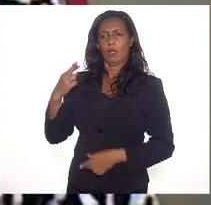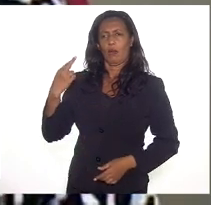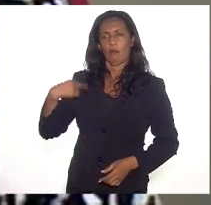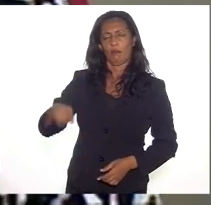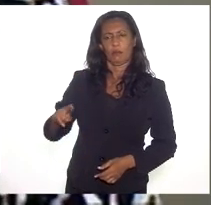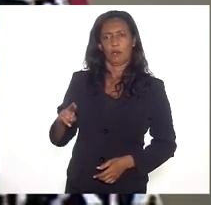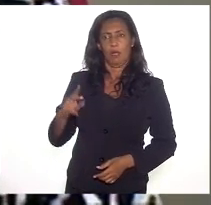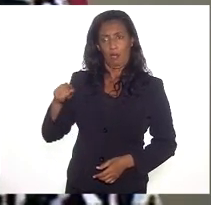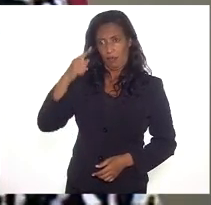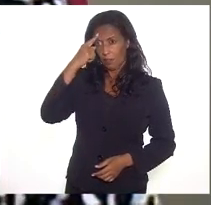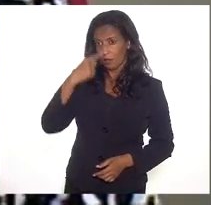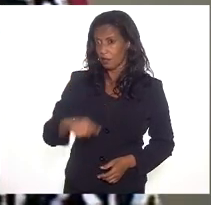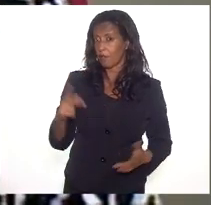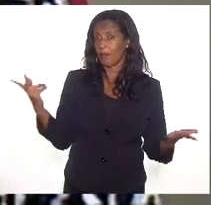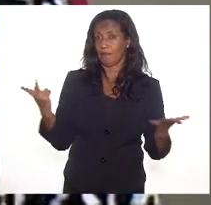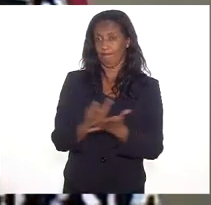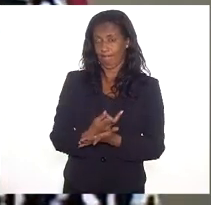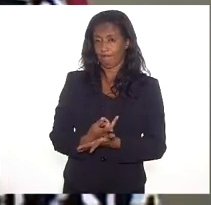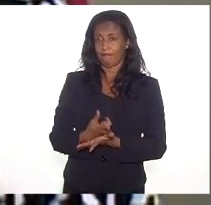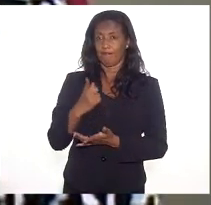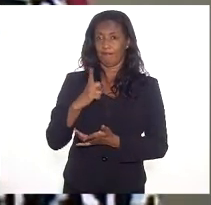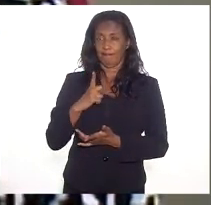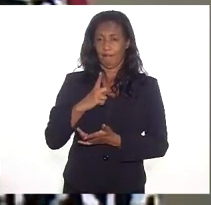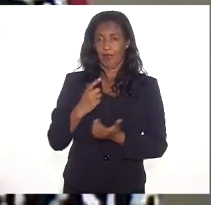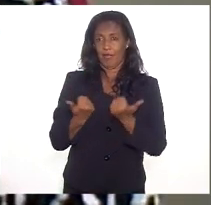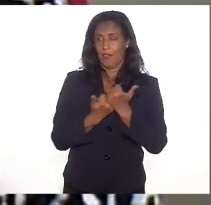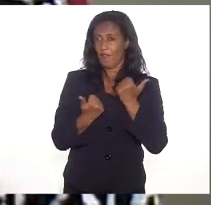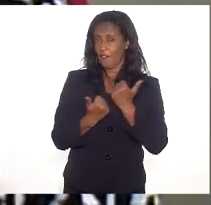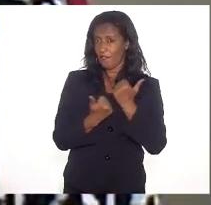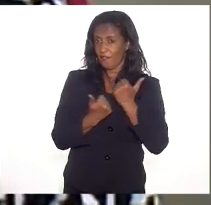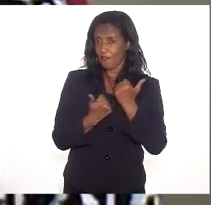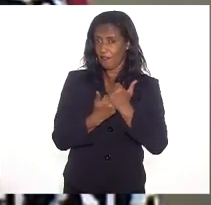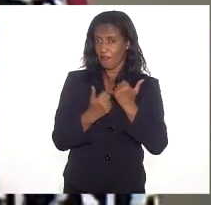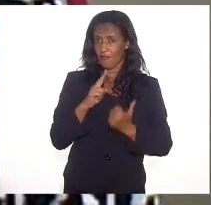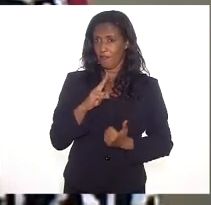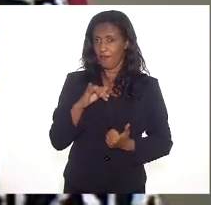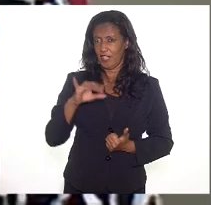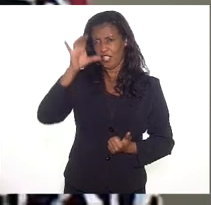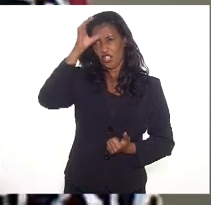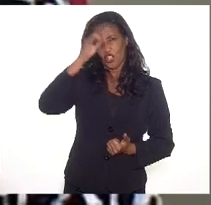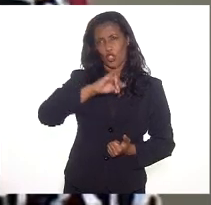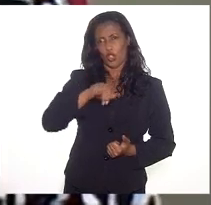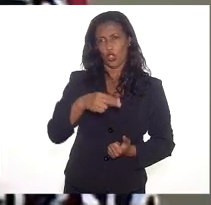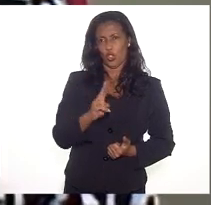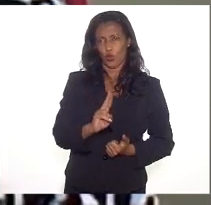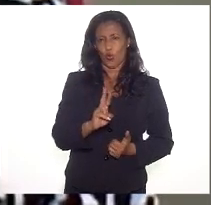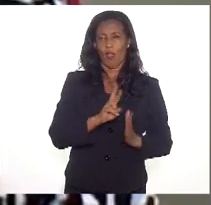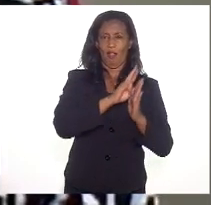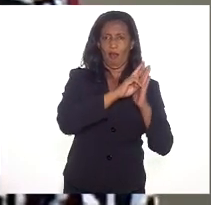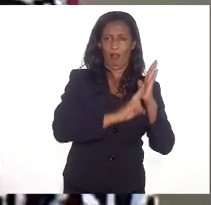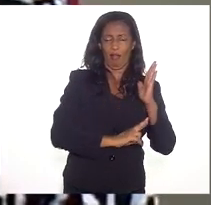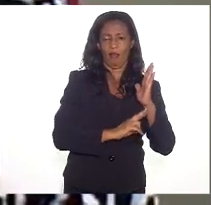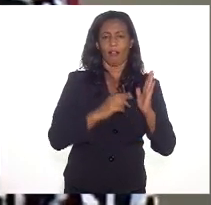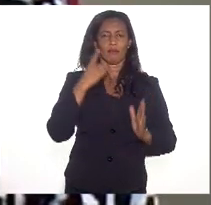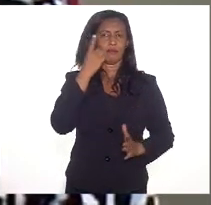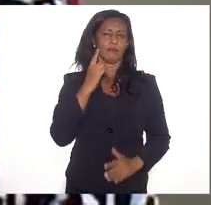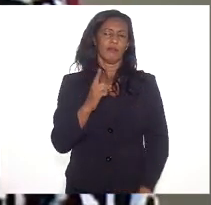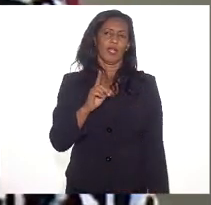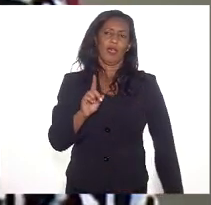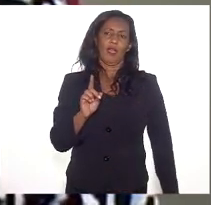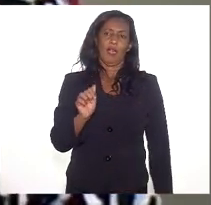semana. Essa CPI conta com a vice-presidência da deputada Tia Ju e com a relatoria do deputado